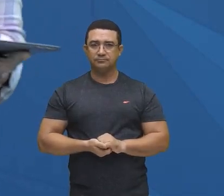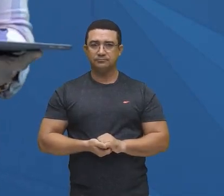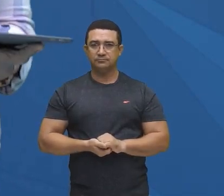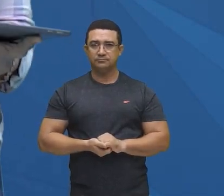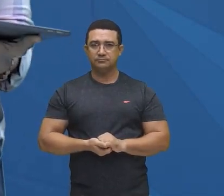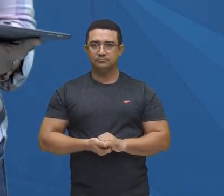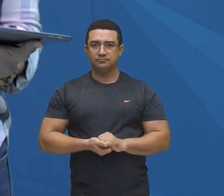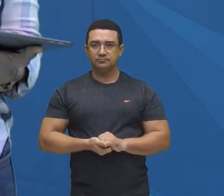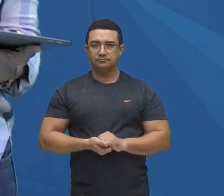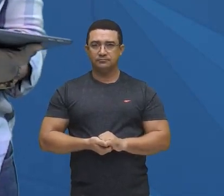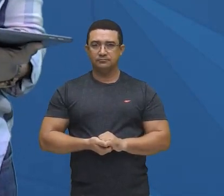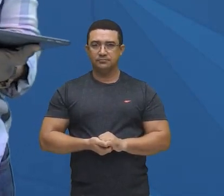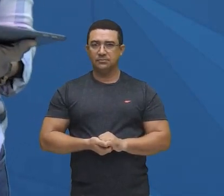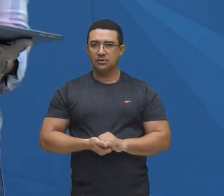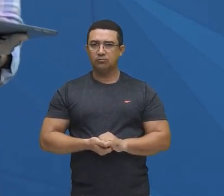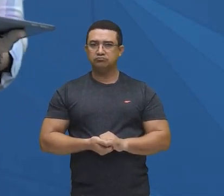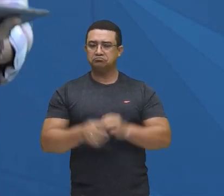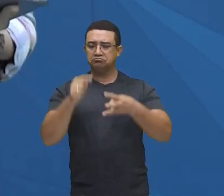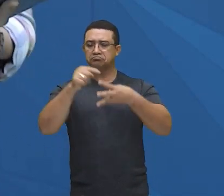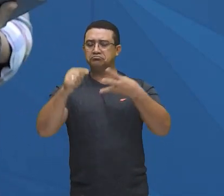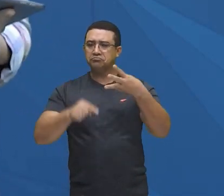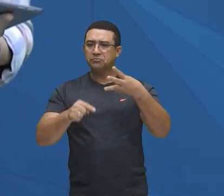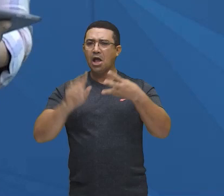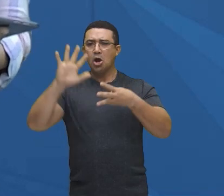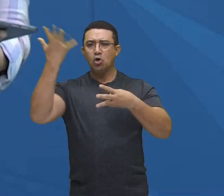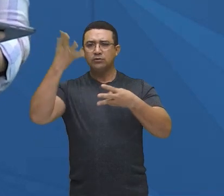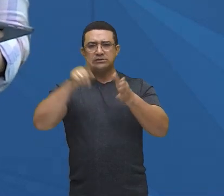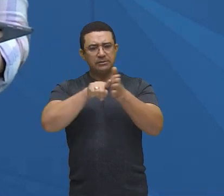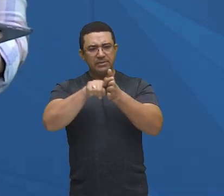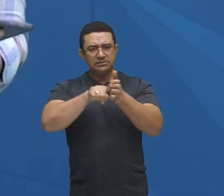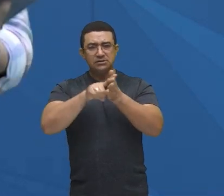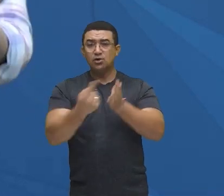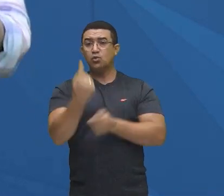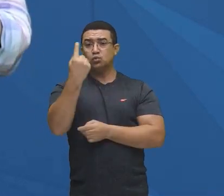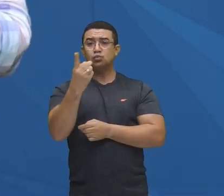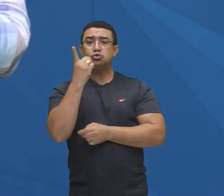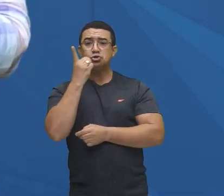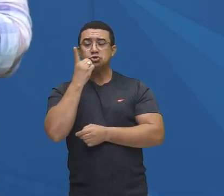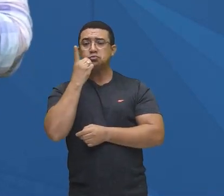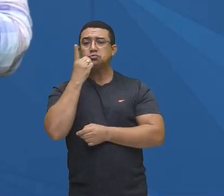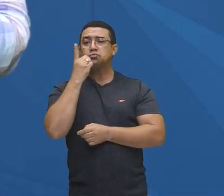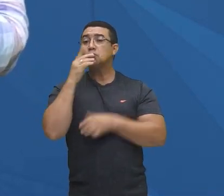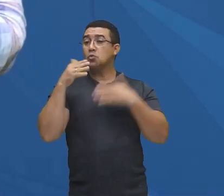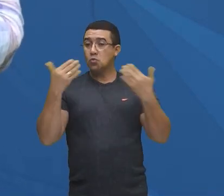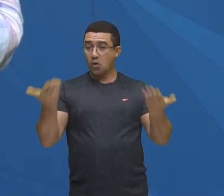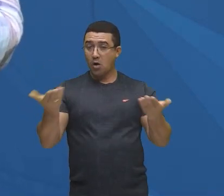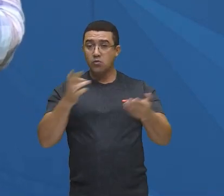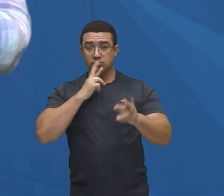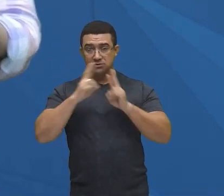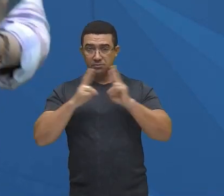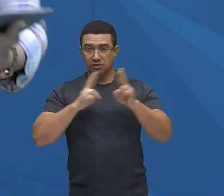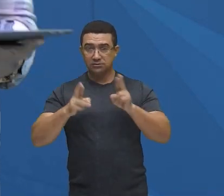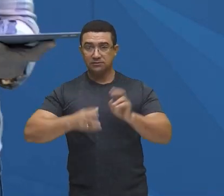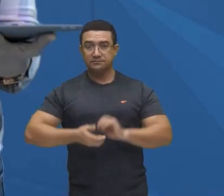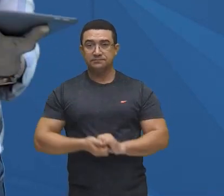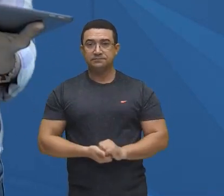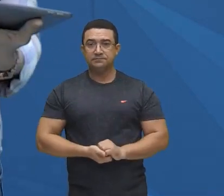de pesquisas acontecem no Google durante um dia. Qual é a